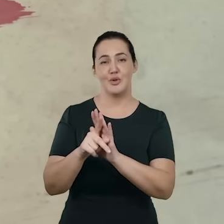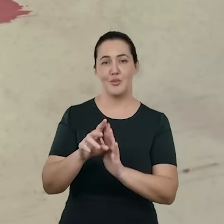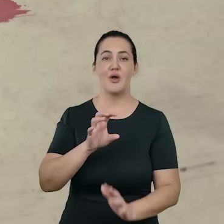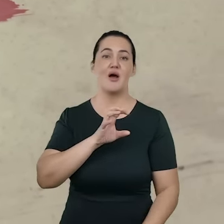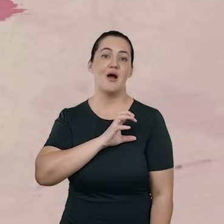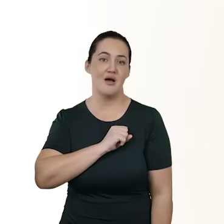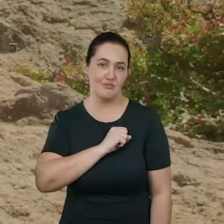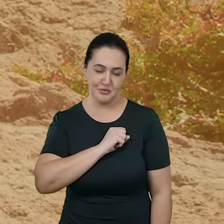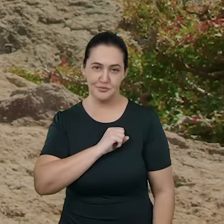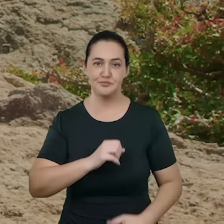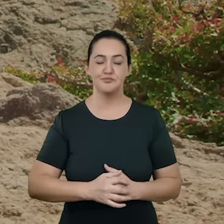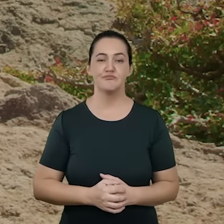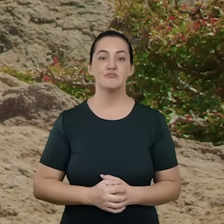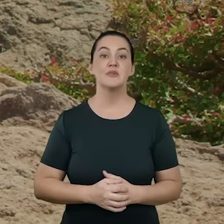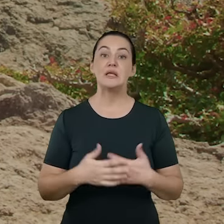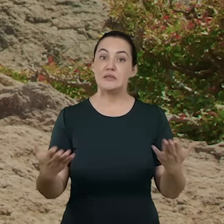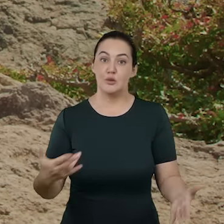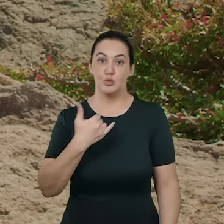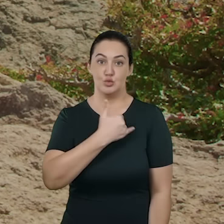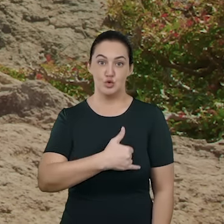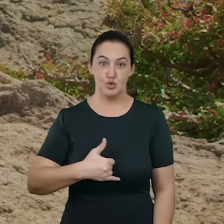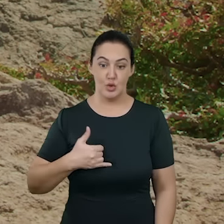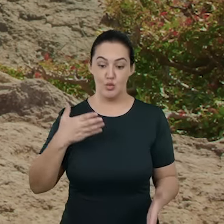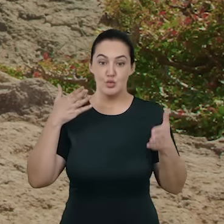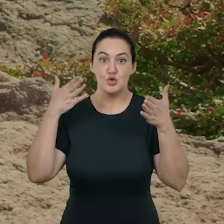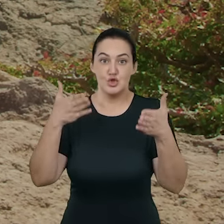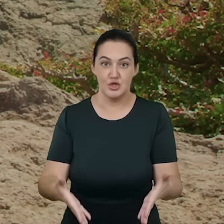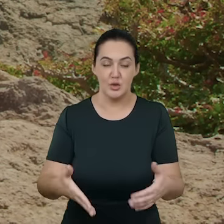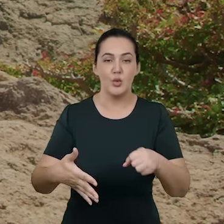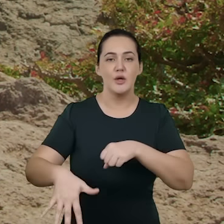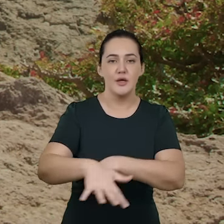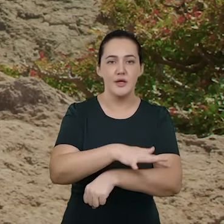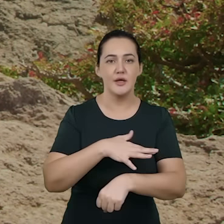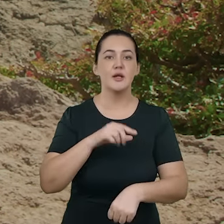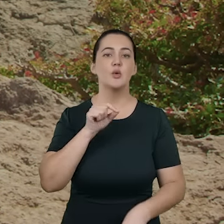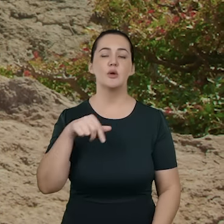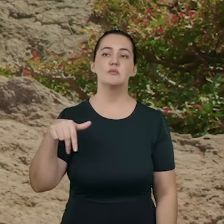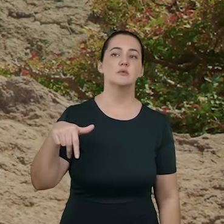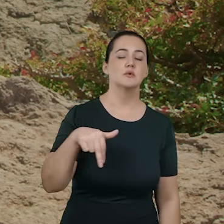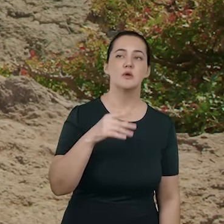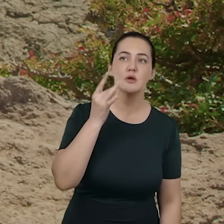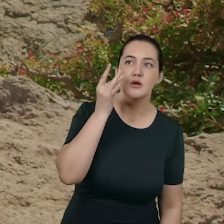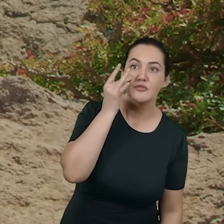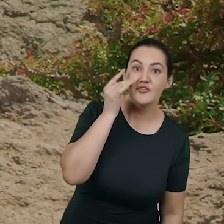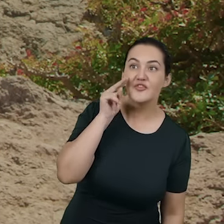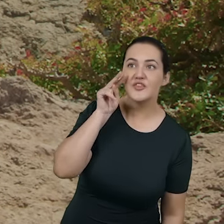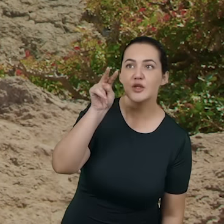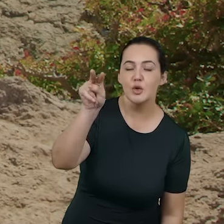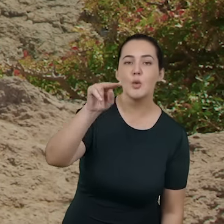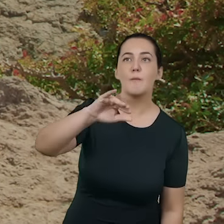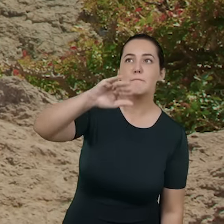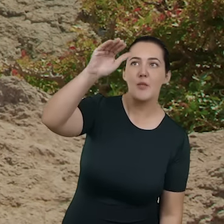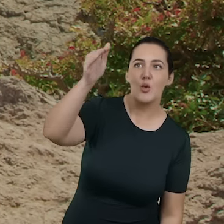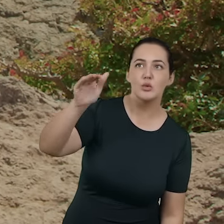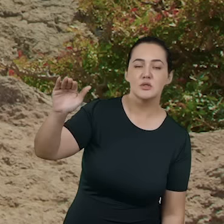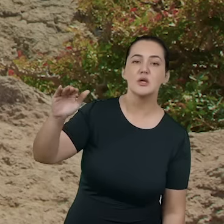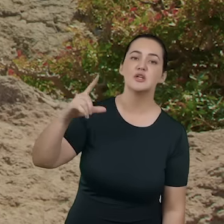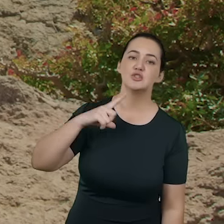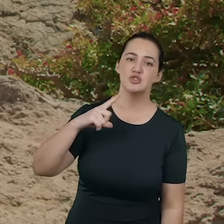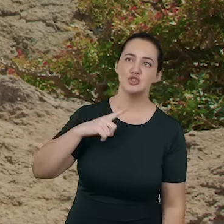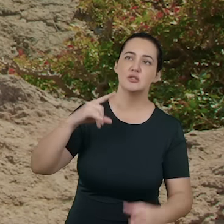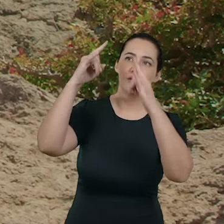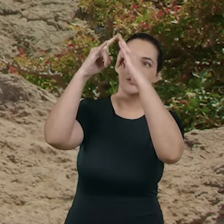for, João, quando esteve nessa ilha, passou por aqui e viu com seus próprios olhos, no alto dessa